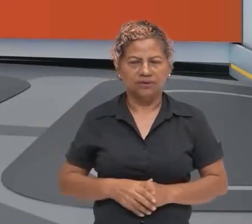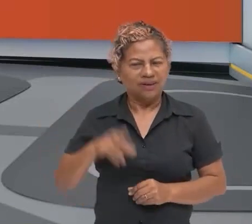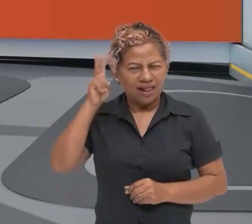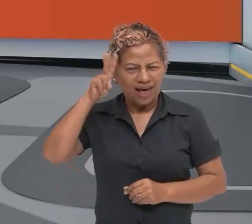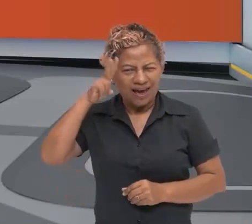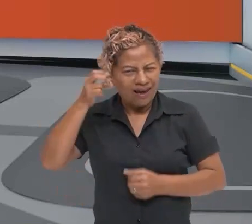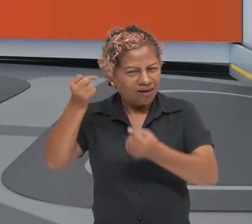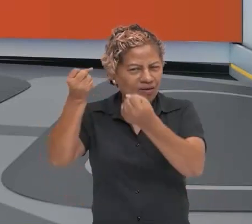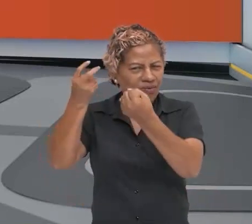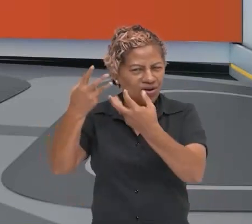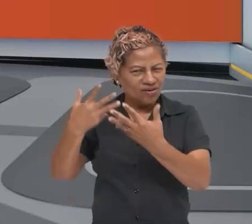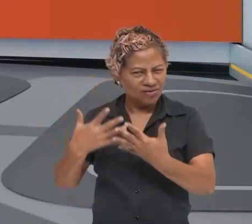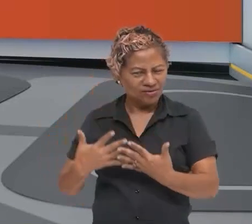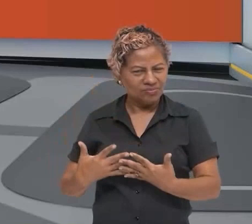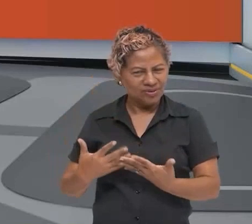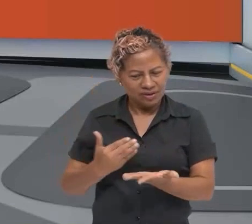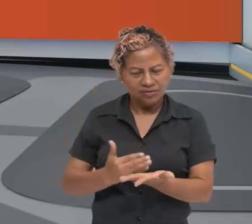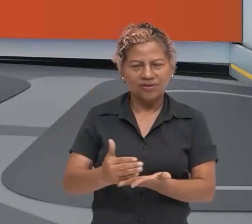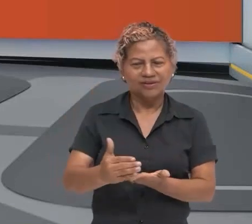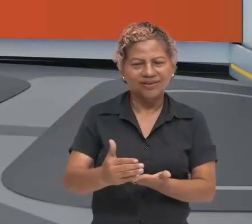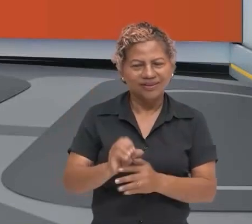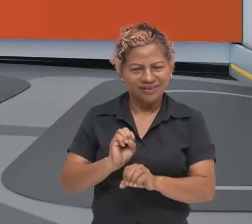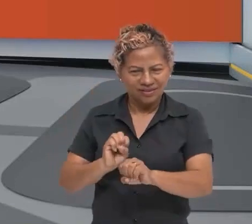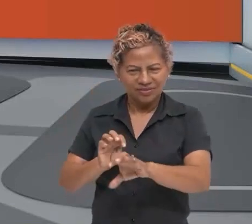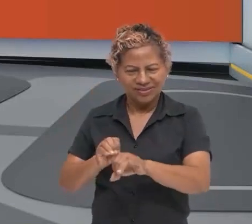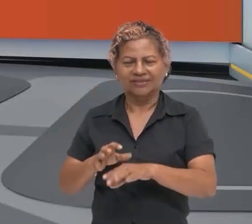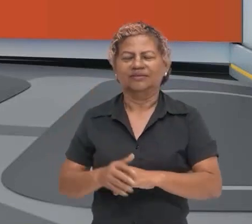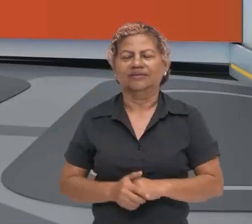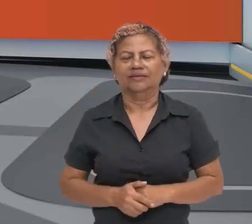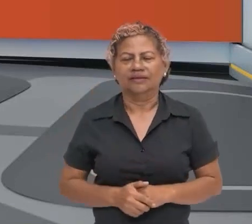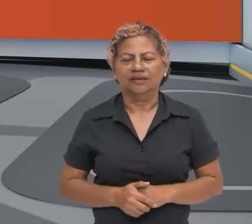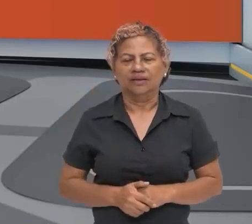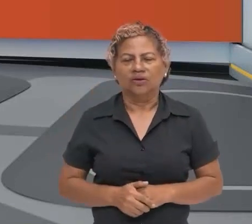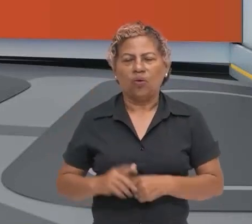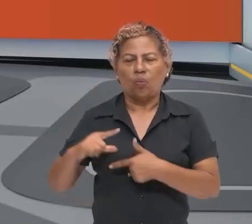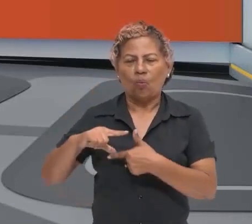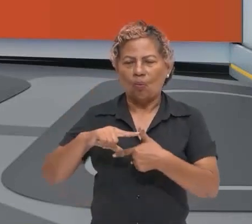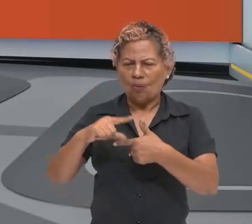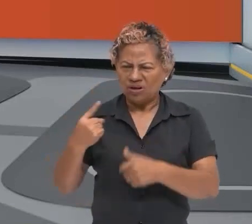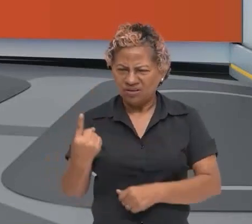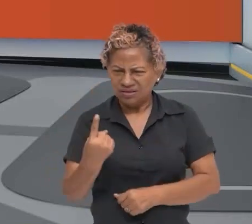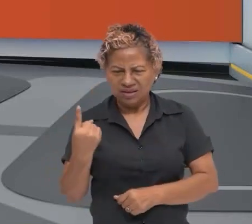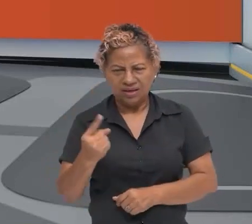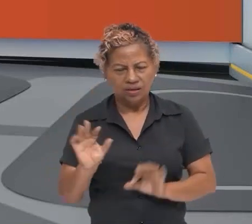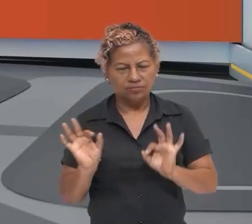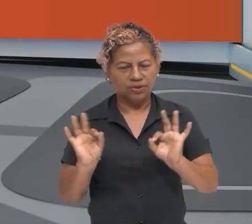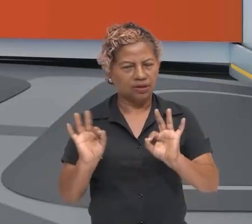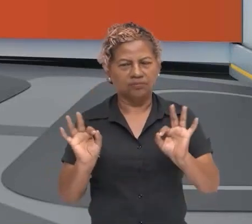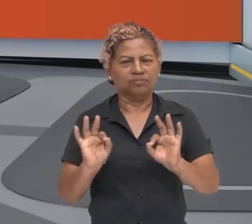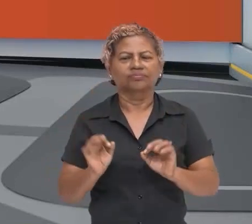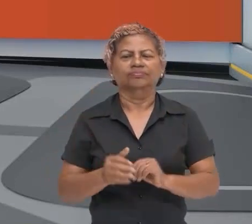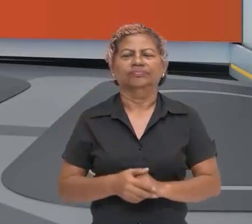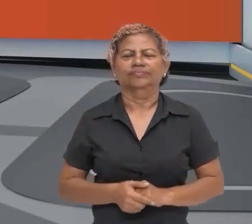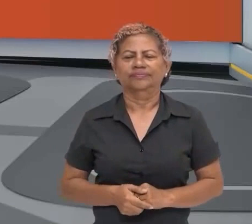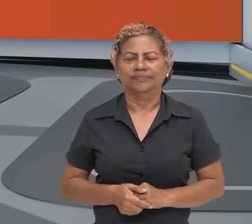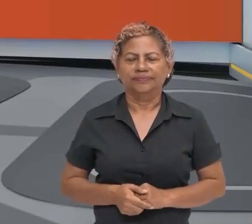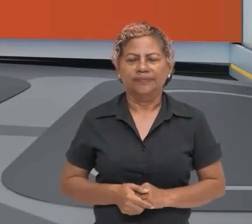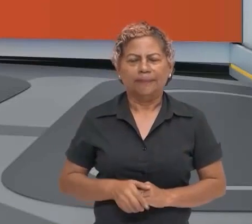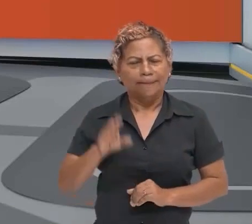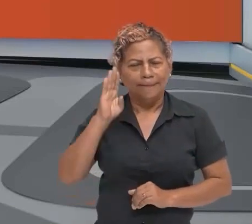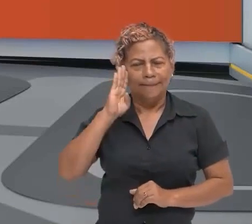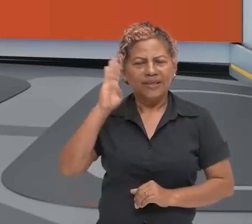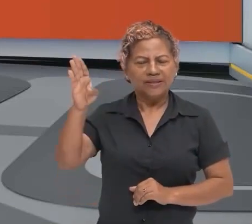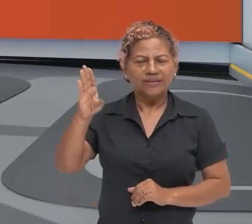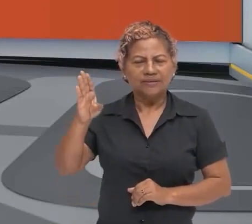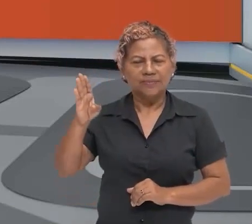primeiro momento da nossa aula, não conseguimos viver isoladamente. E, principalmente, aprender em parceria,